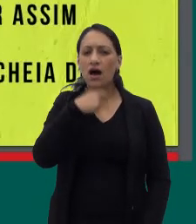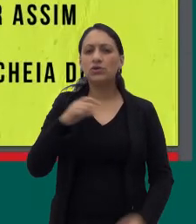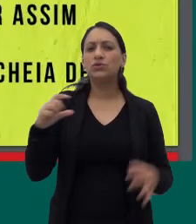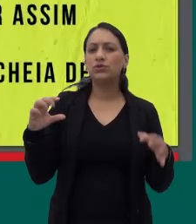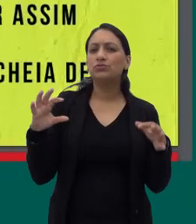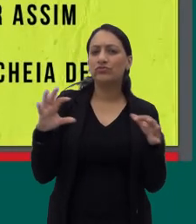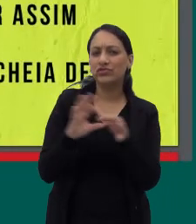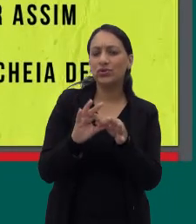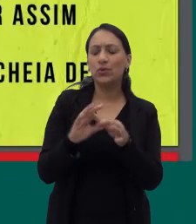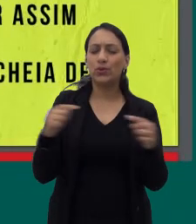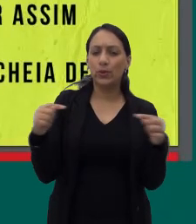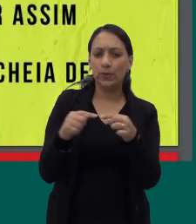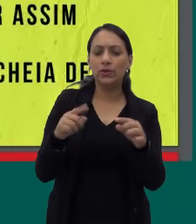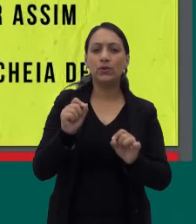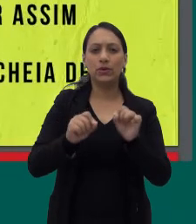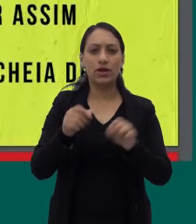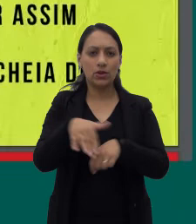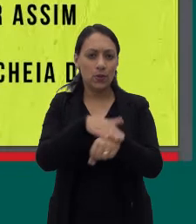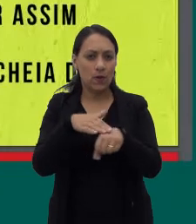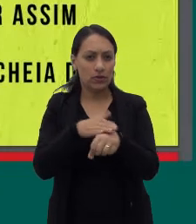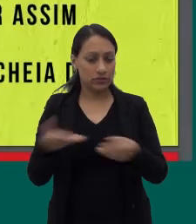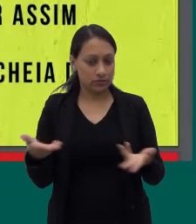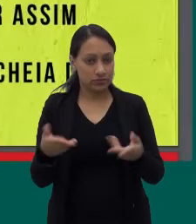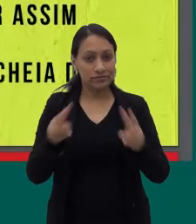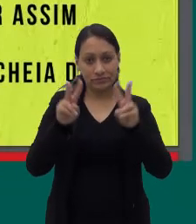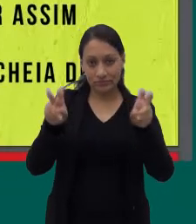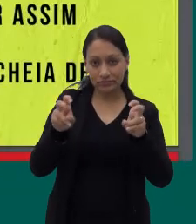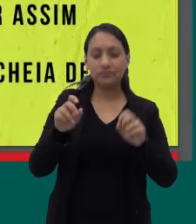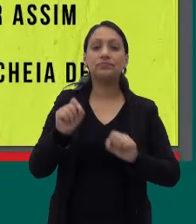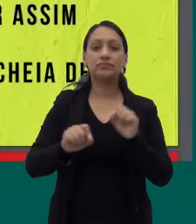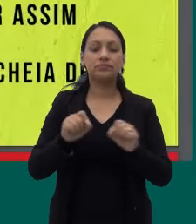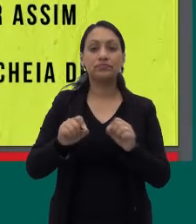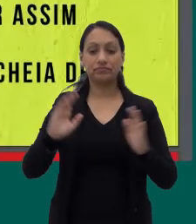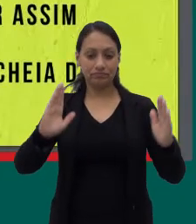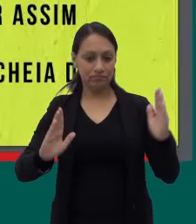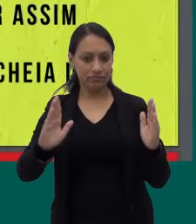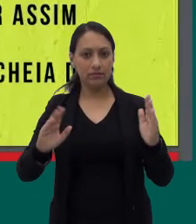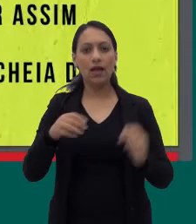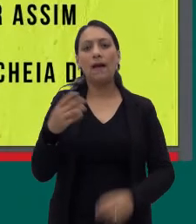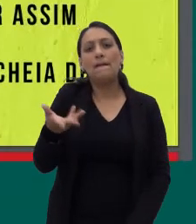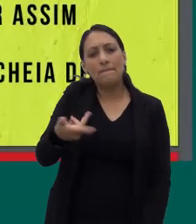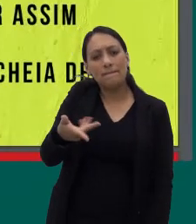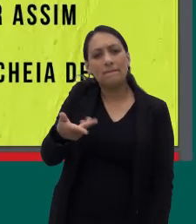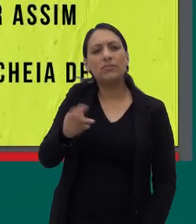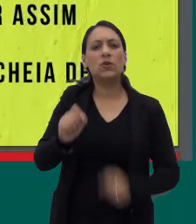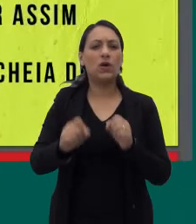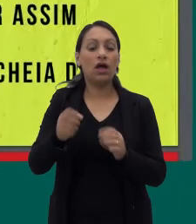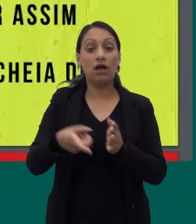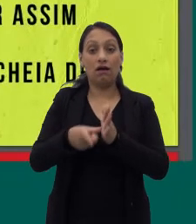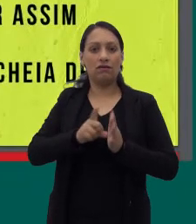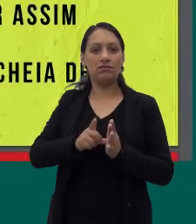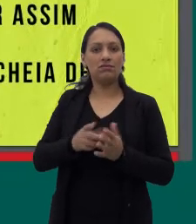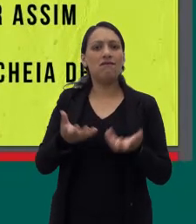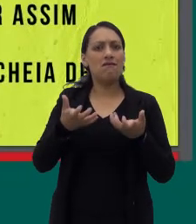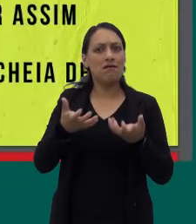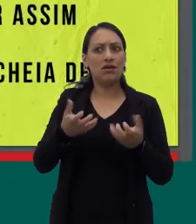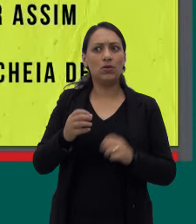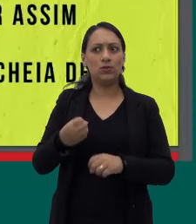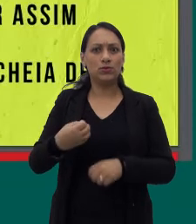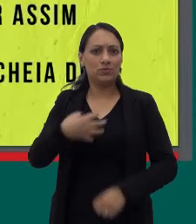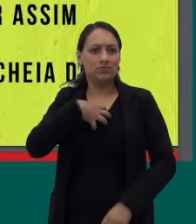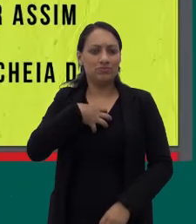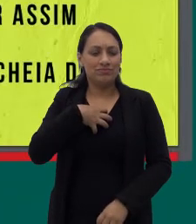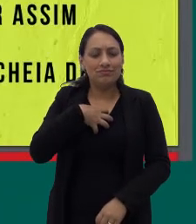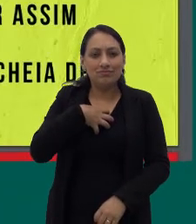gente está conversando agora sobre essa parte da era da pressa, né? Essa antecipação do sentimento que